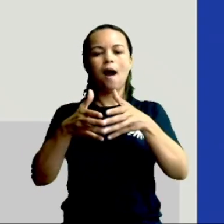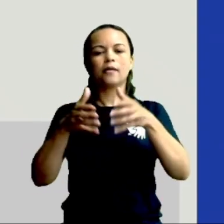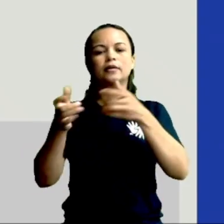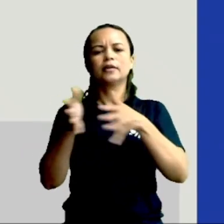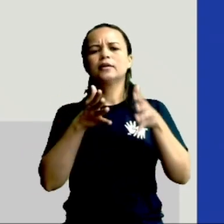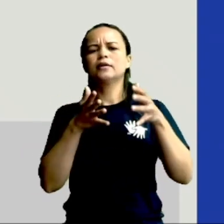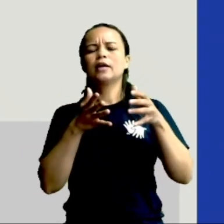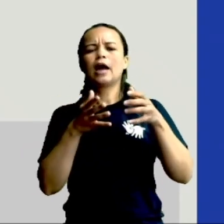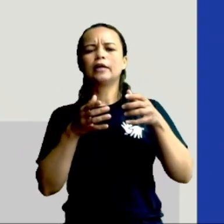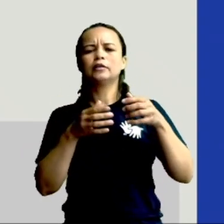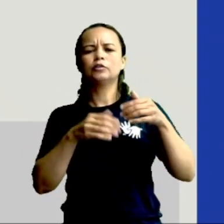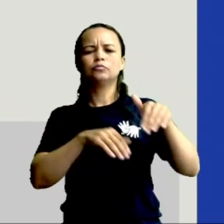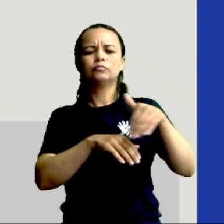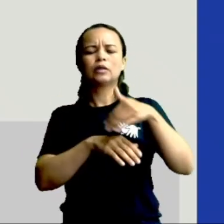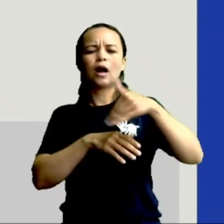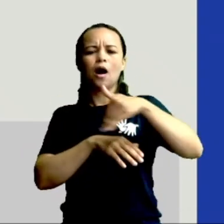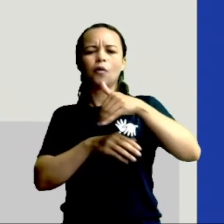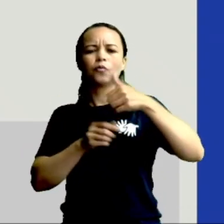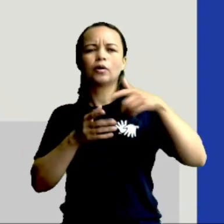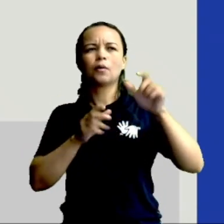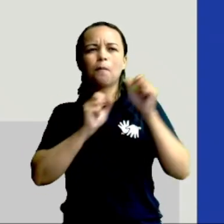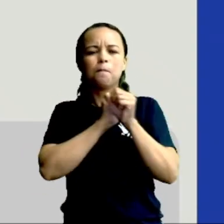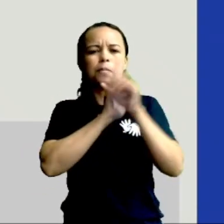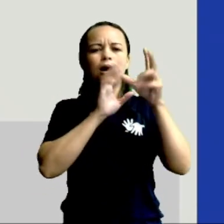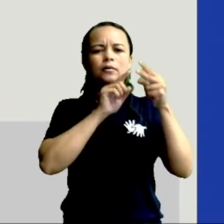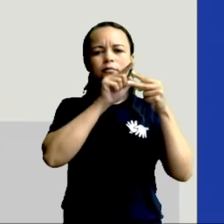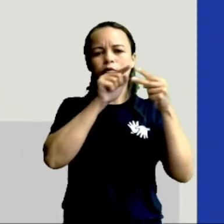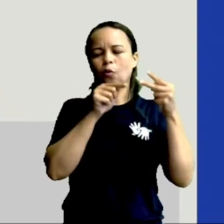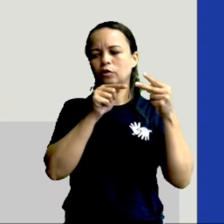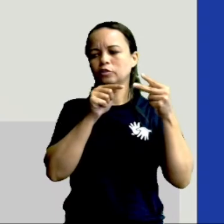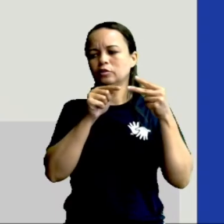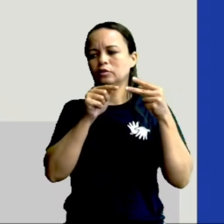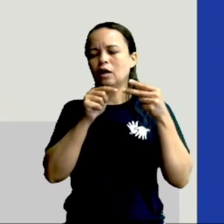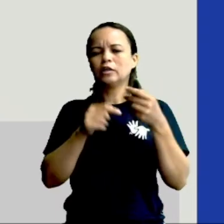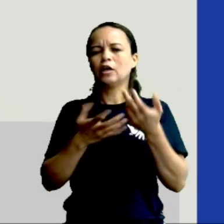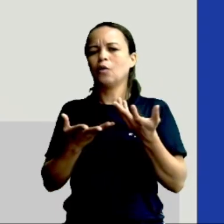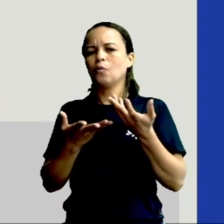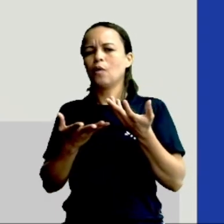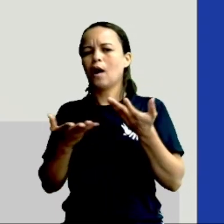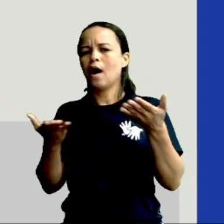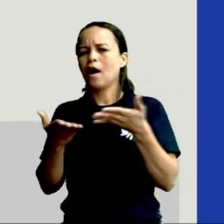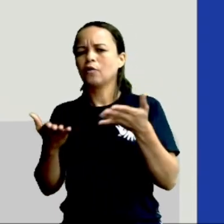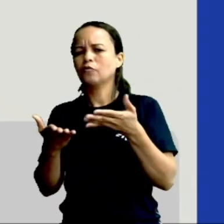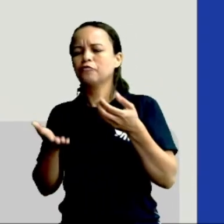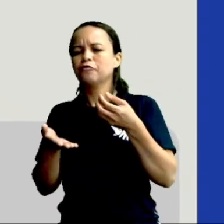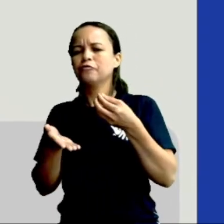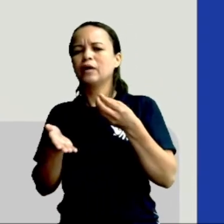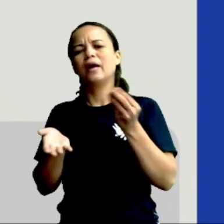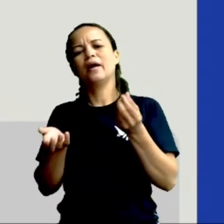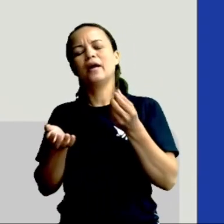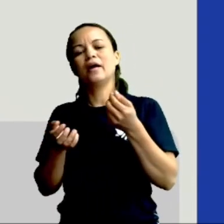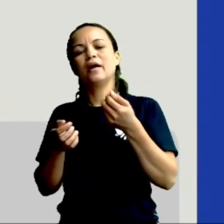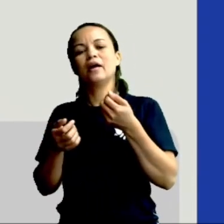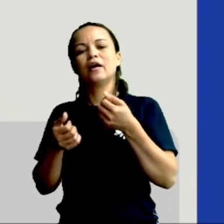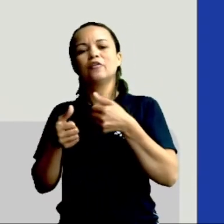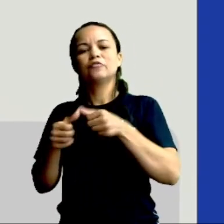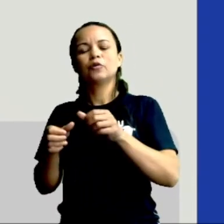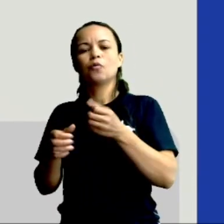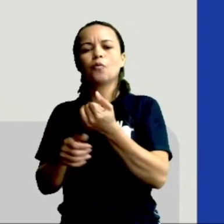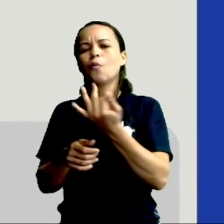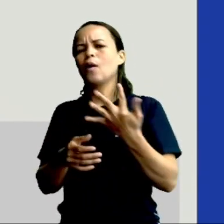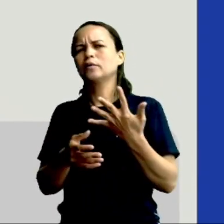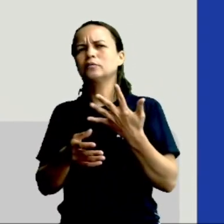balões sobraram? E aí, gente? A dúvida agora é um probleminha de